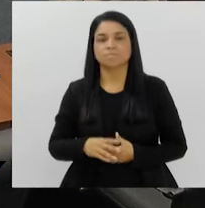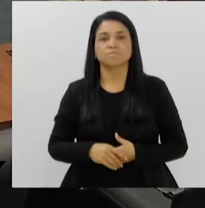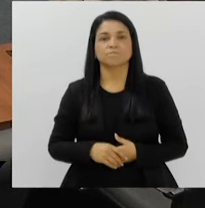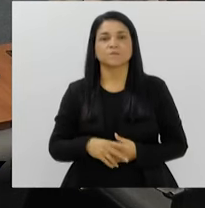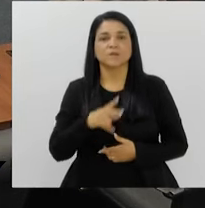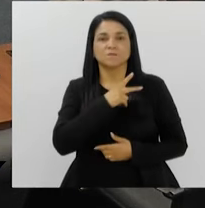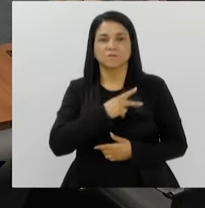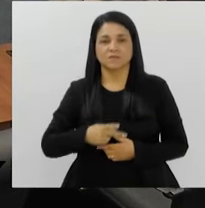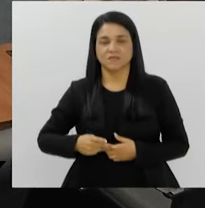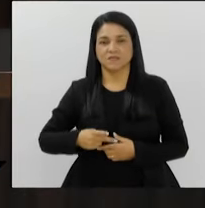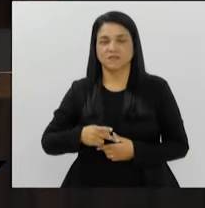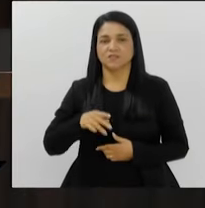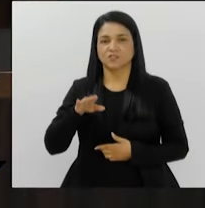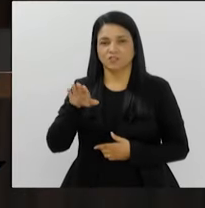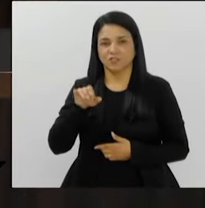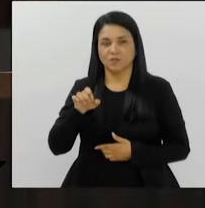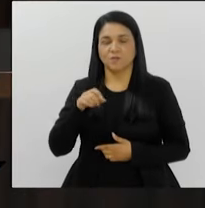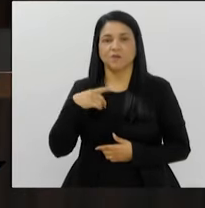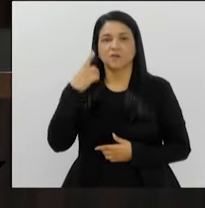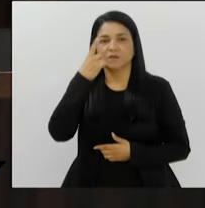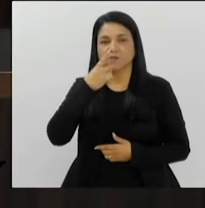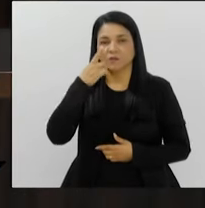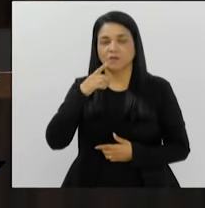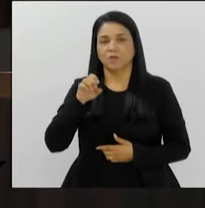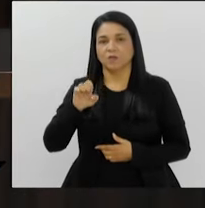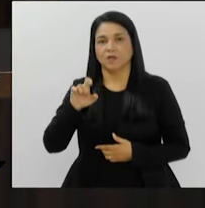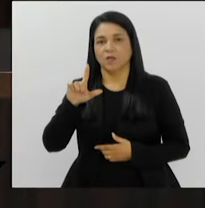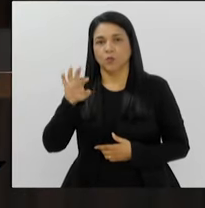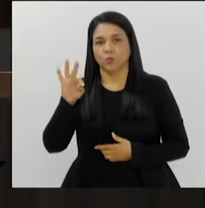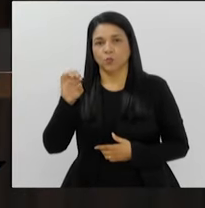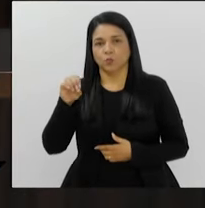Presidência designa o deputado Elton Cristo, por favor.